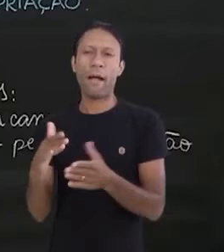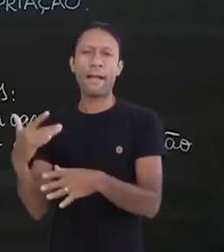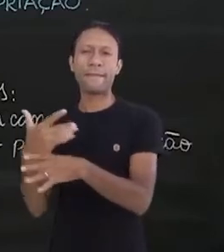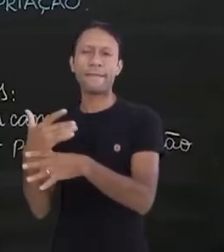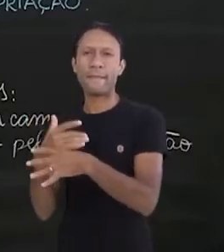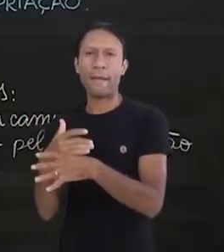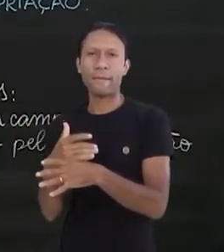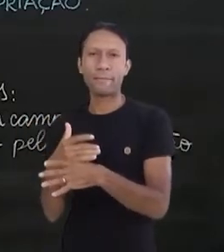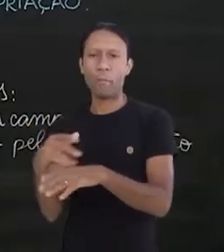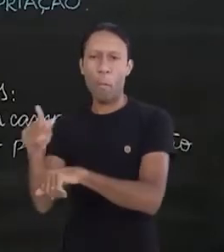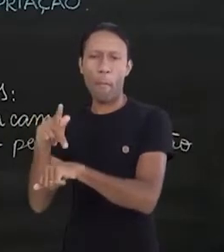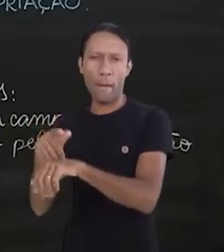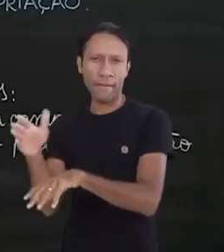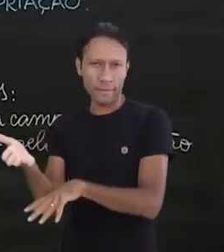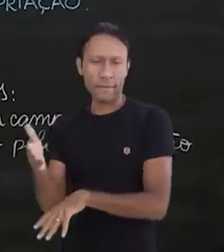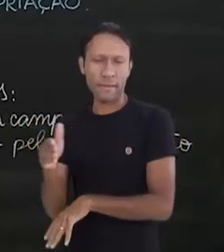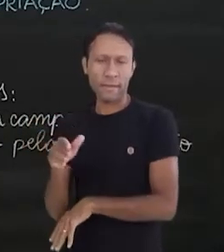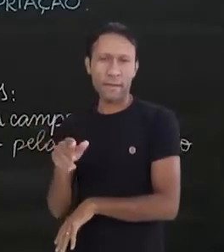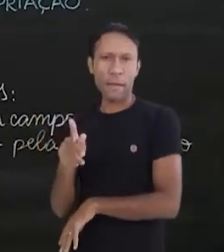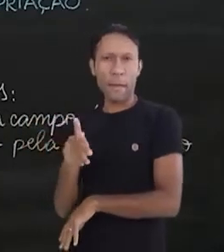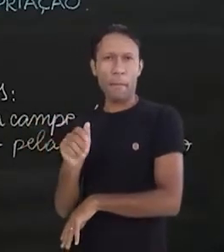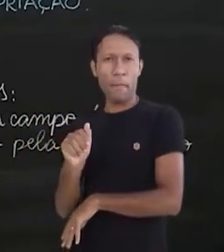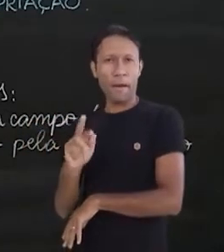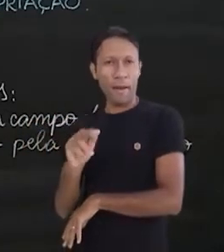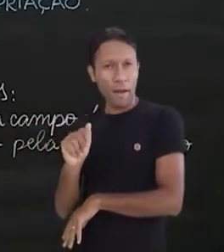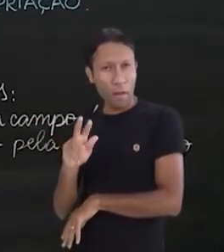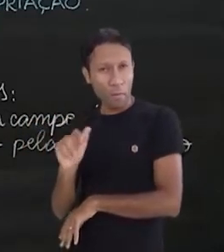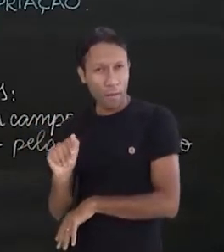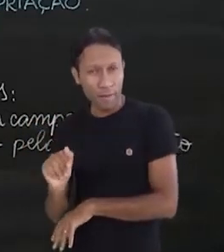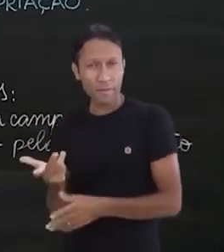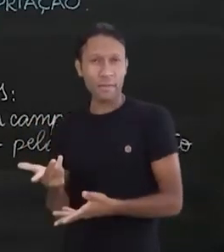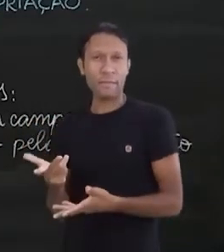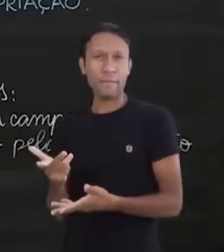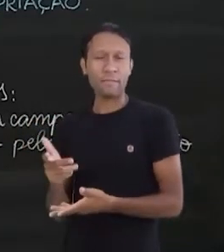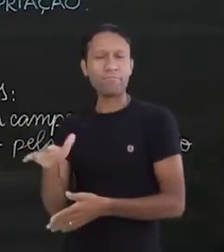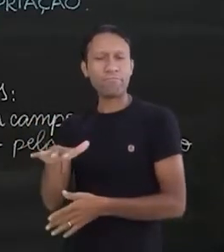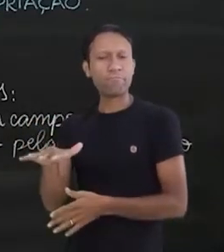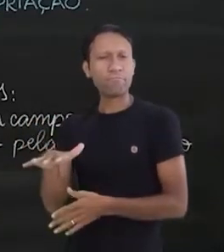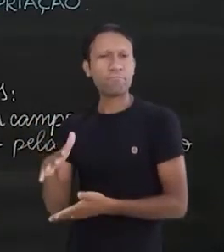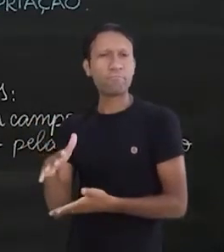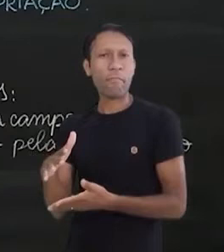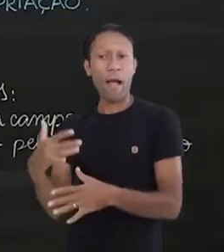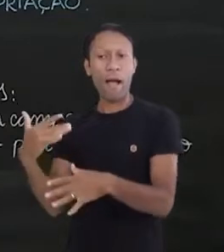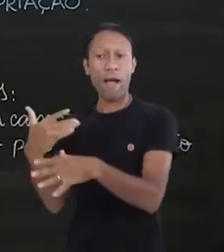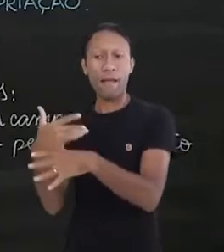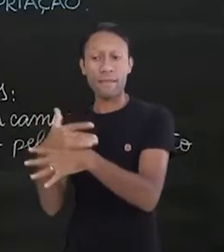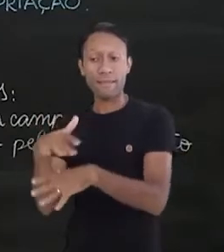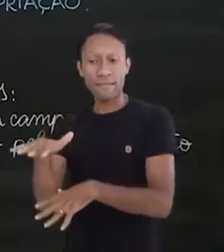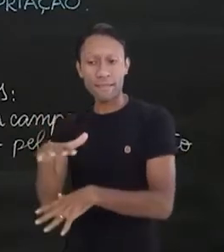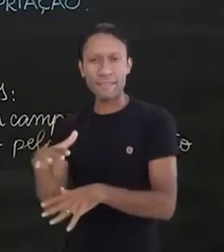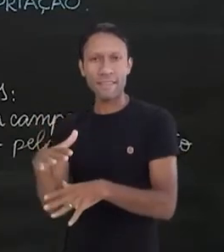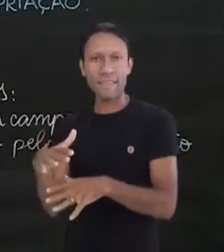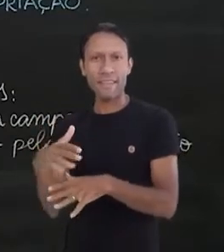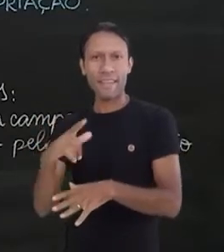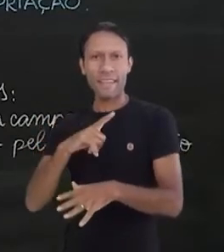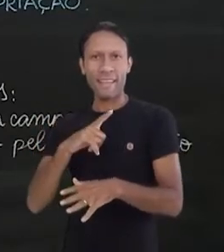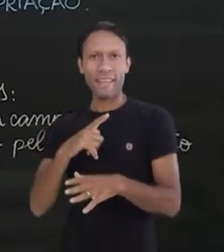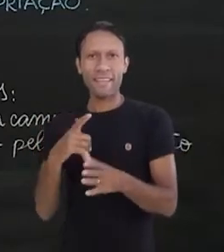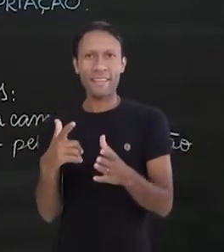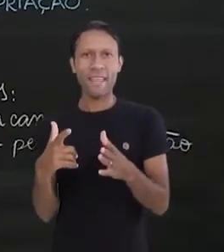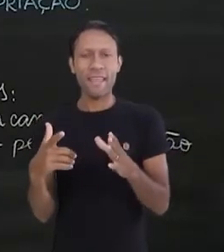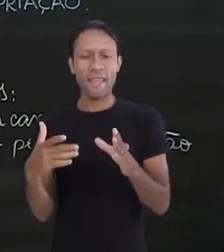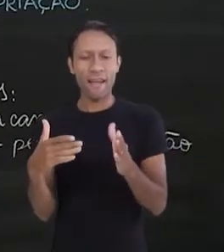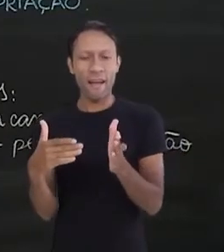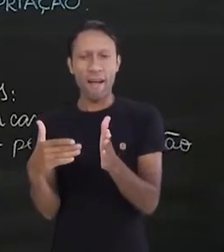do Paraguai, aqui no Brasil, vamos pensar na cidade de Foz do Iguaçu. A cidade de Foz do Iguaçu faz parte da